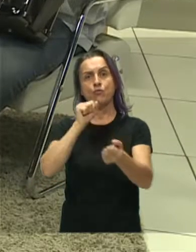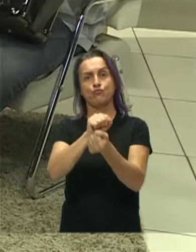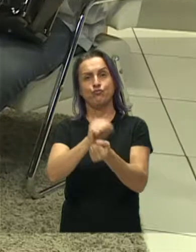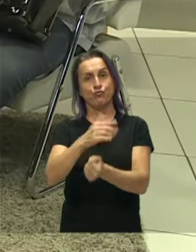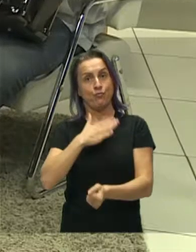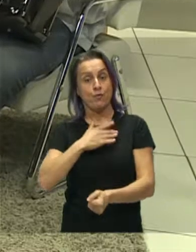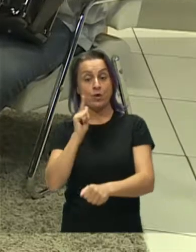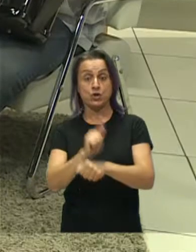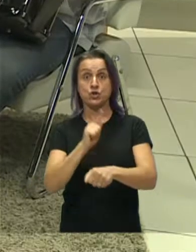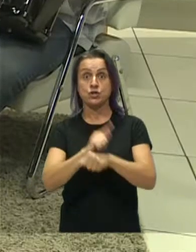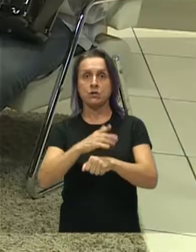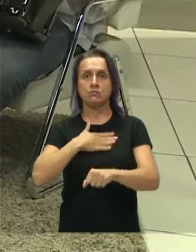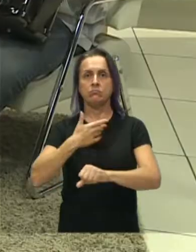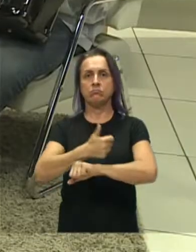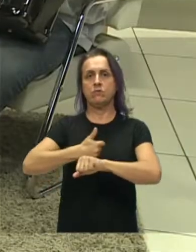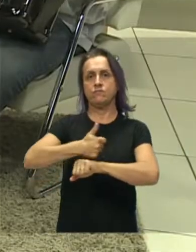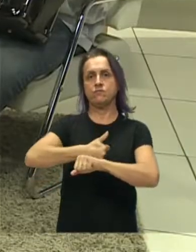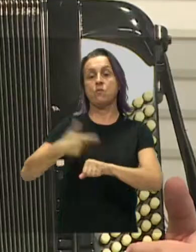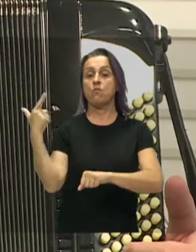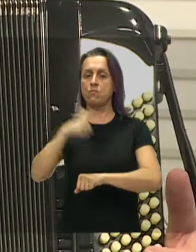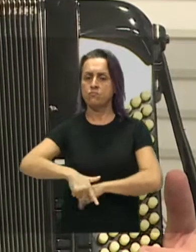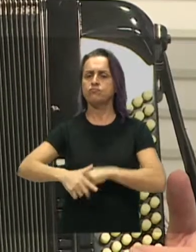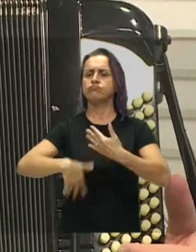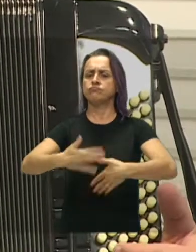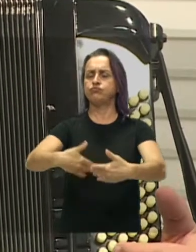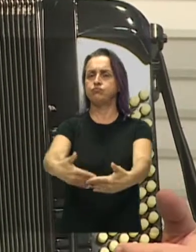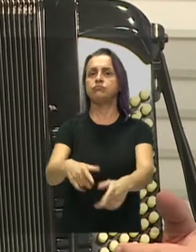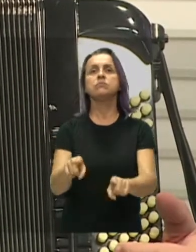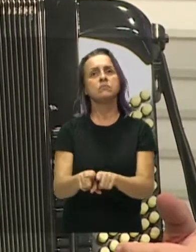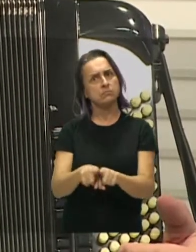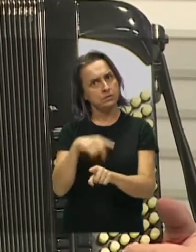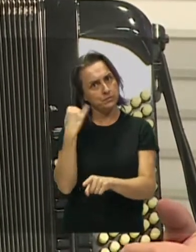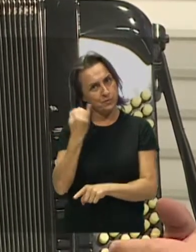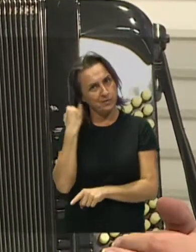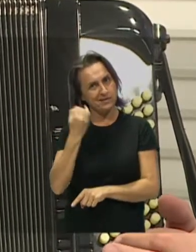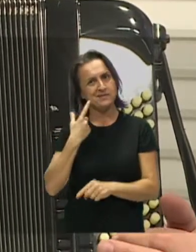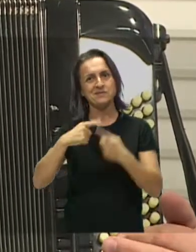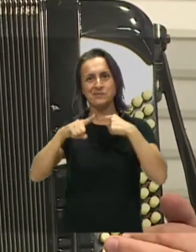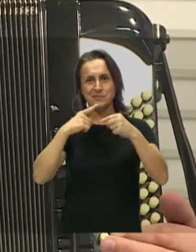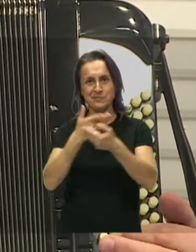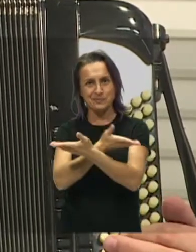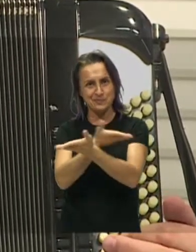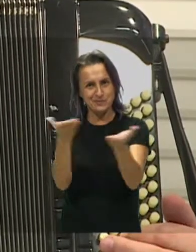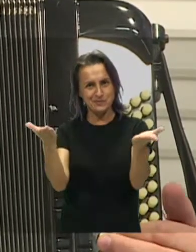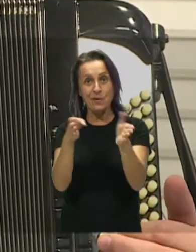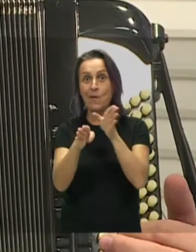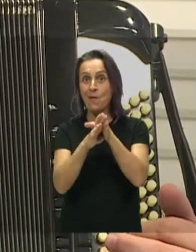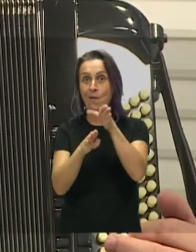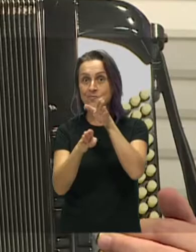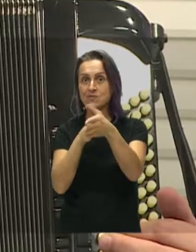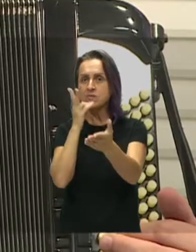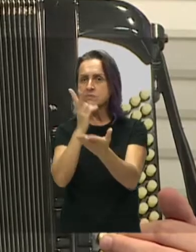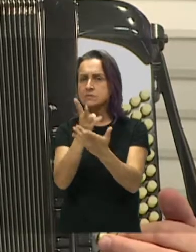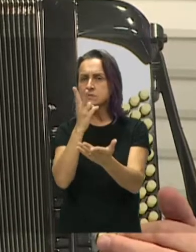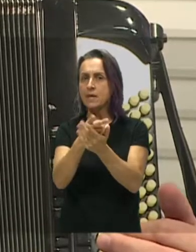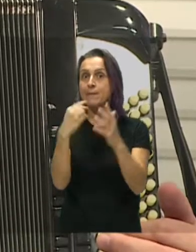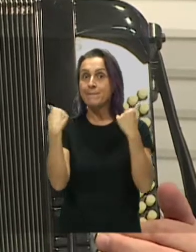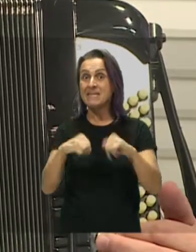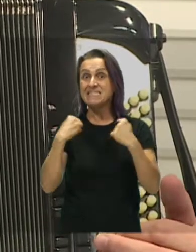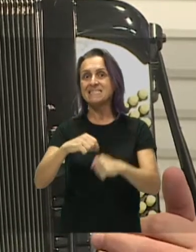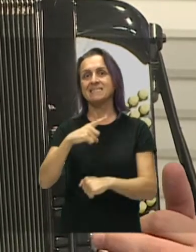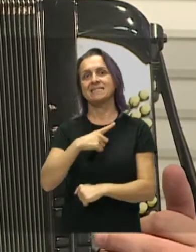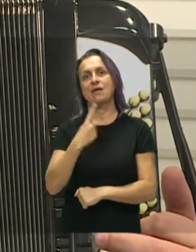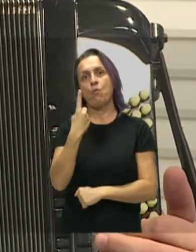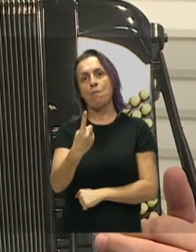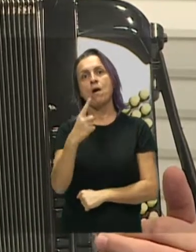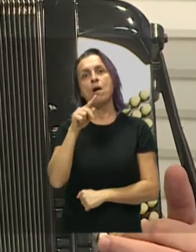minha carreira, inclusive, que é muito importante. Até para os outros músicos fica a dica. Tenha sempre um bom produtor, uma produtora de